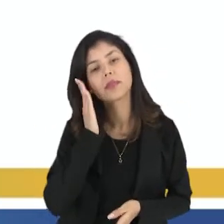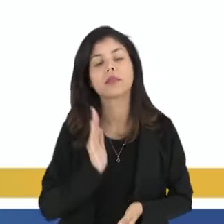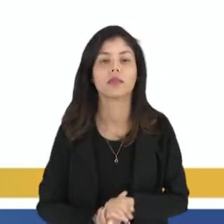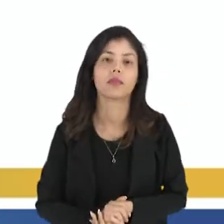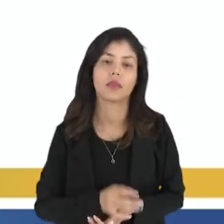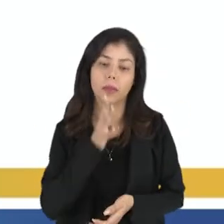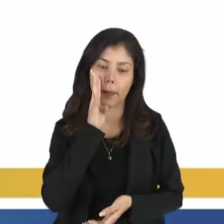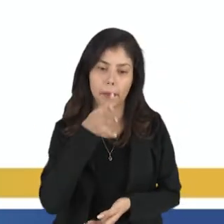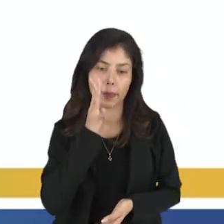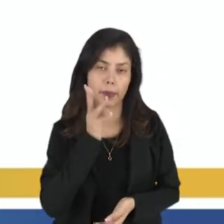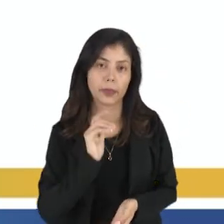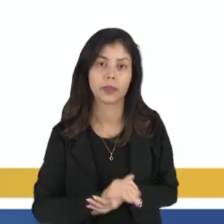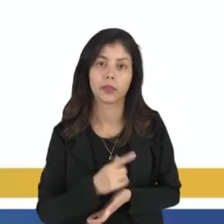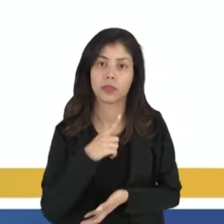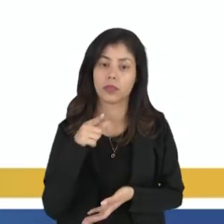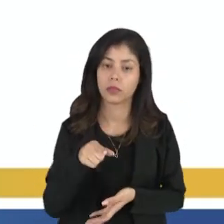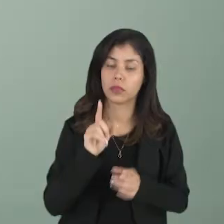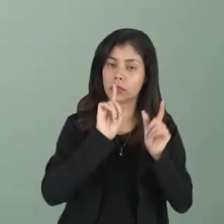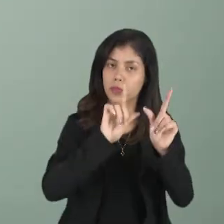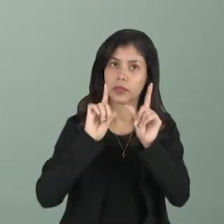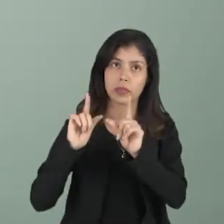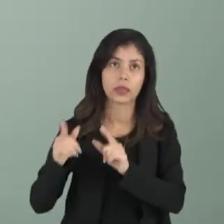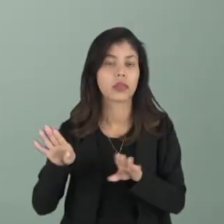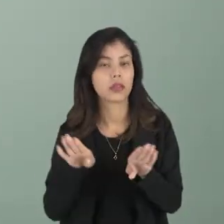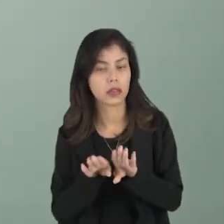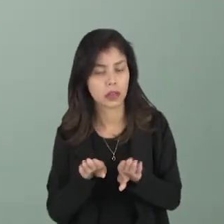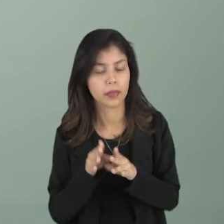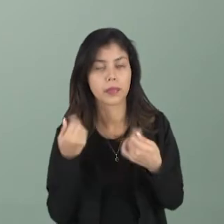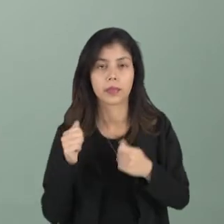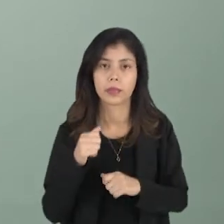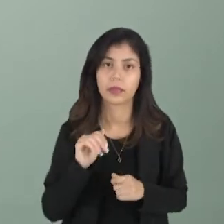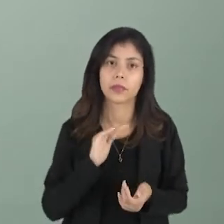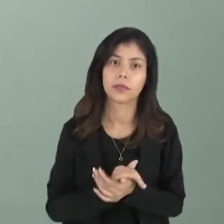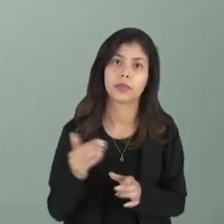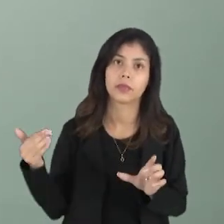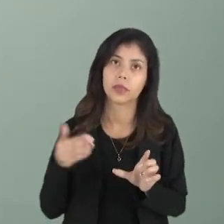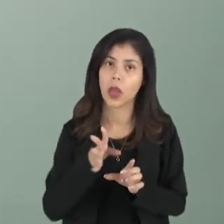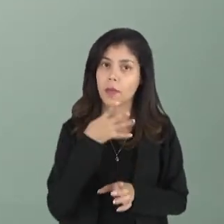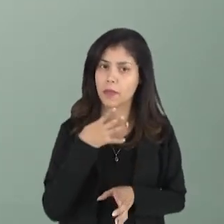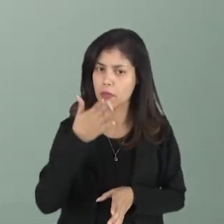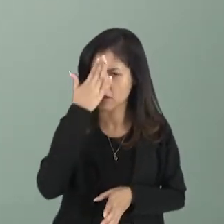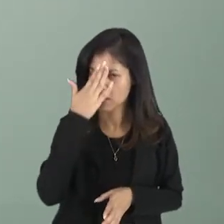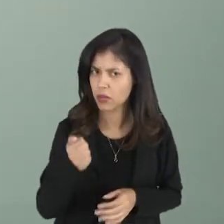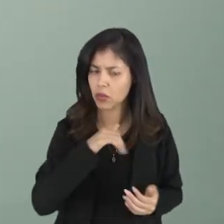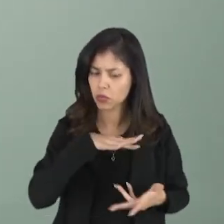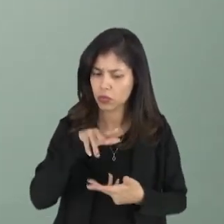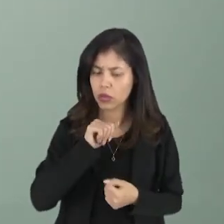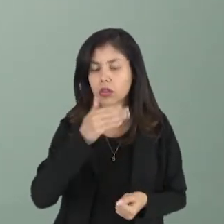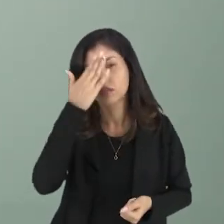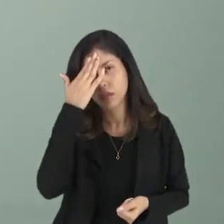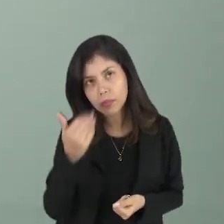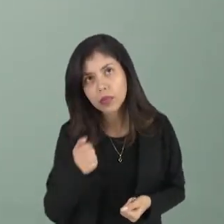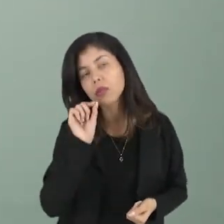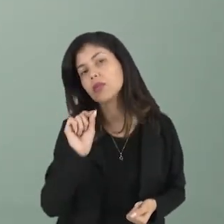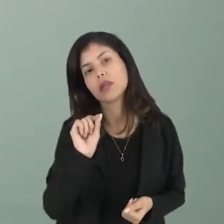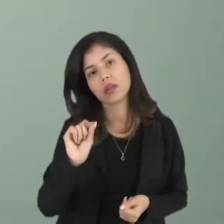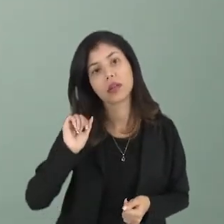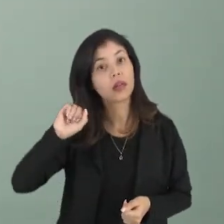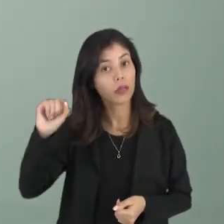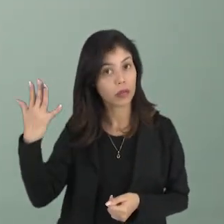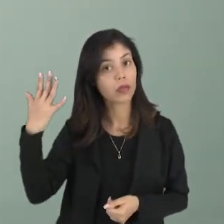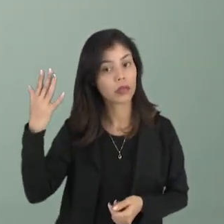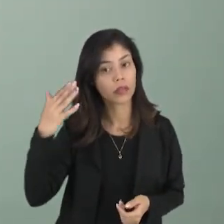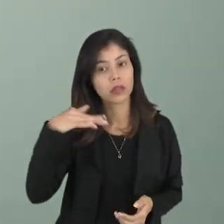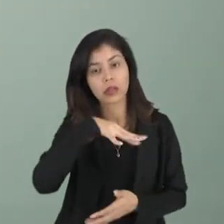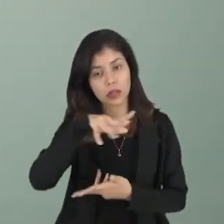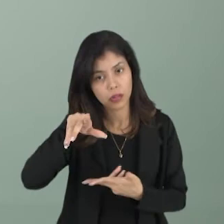entender a crítica que está contida nesse cartoon, também é necessário aí acessar o nosso conhecimento de mundo, saber o que está